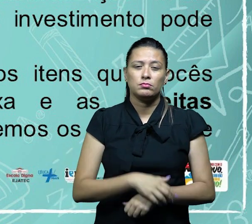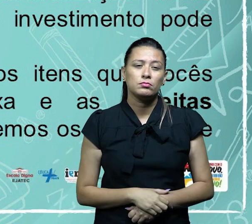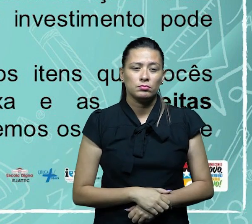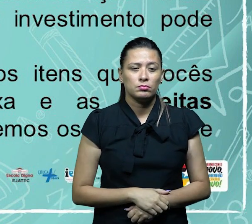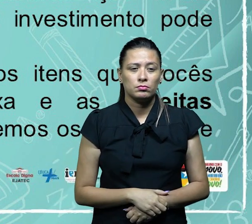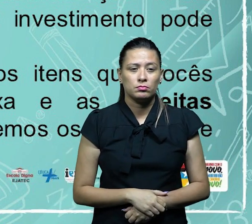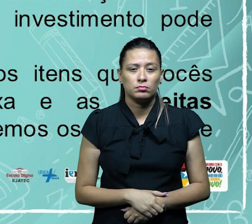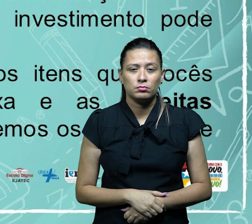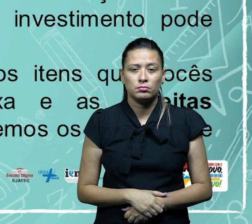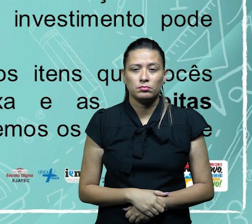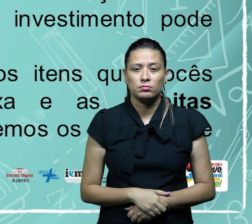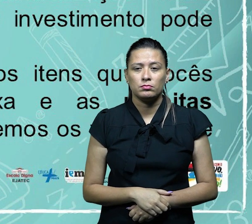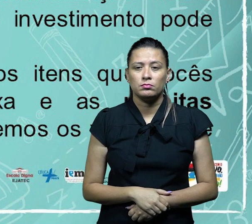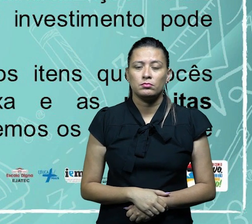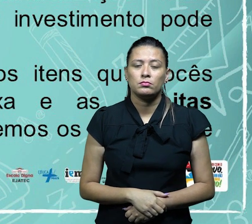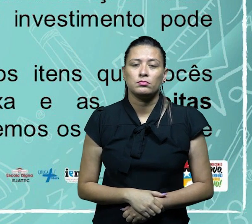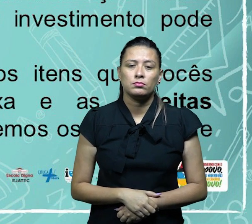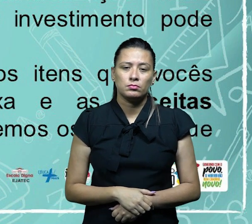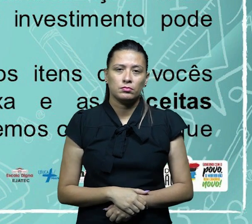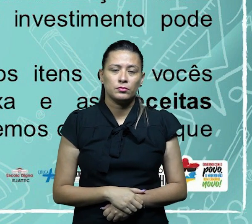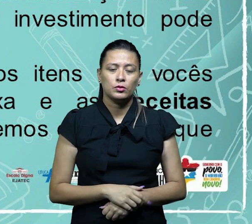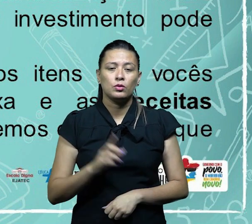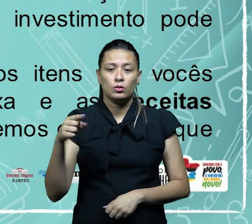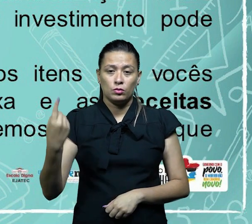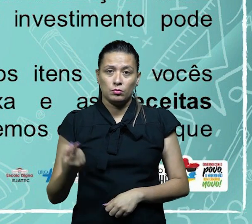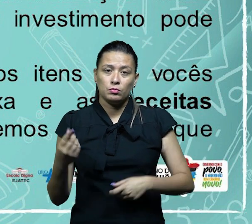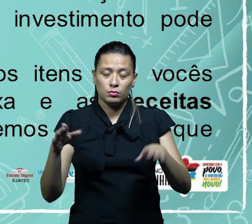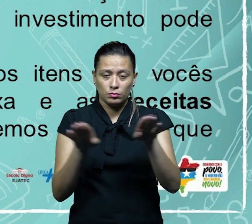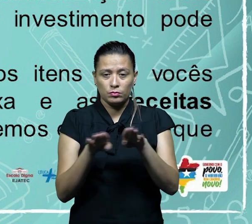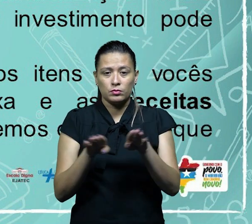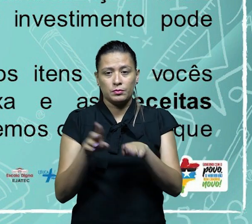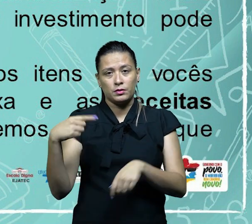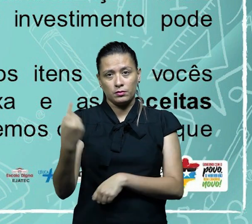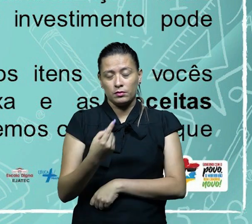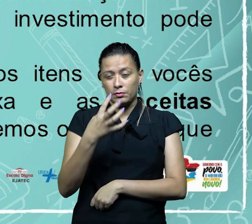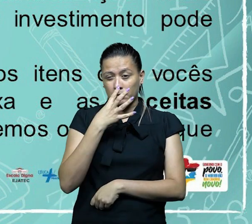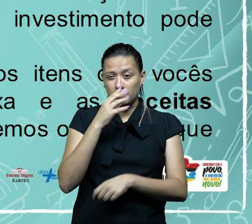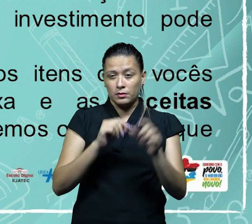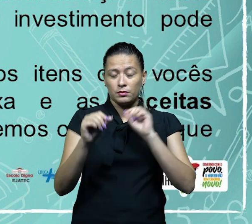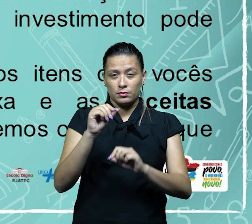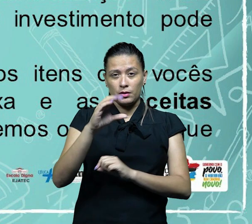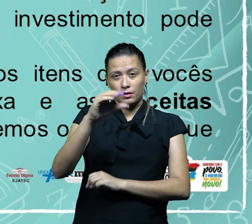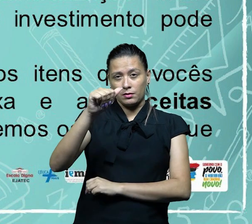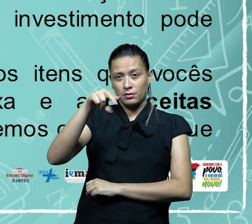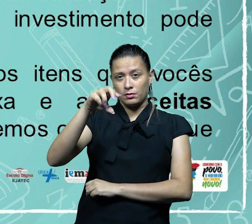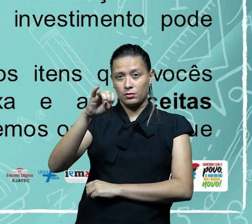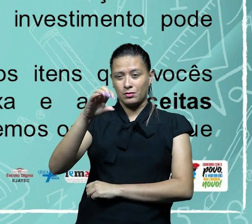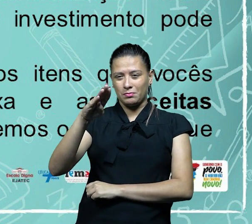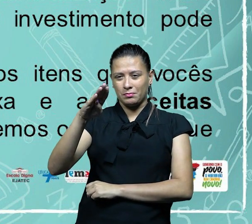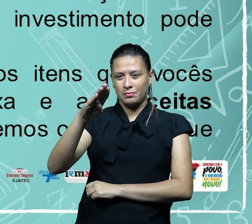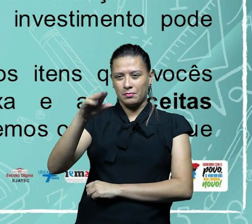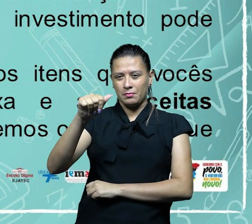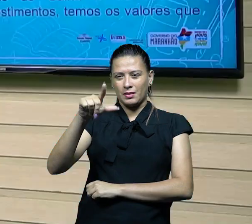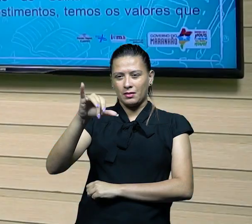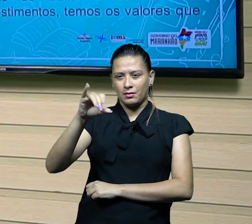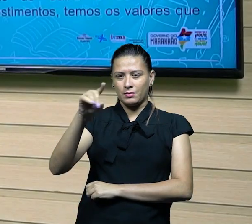que você concorda, olha o questionamento, você concorda que ao implementar o novo produto no mercado, alguns dos clientes podem deixar de